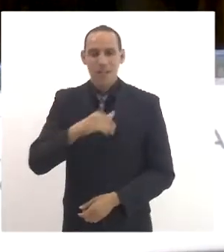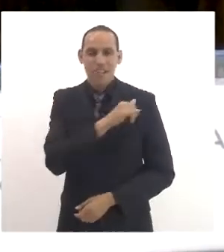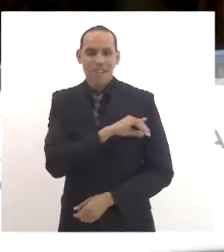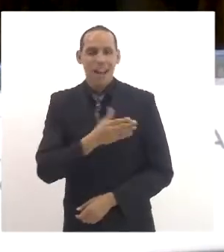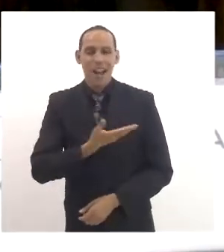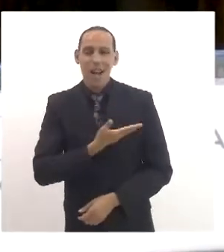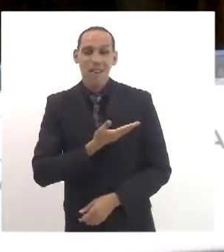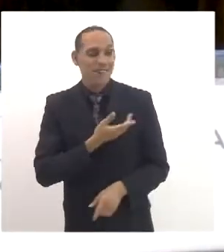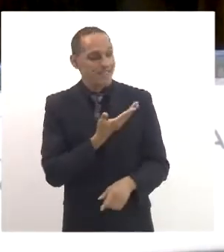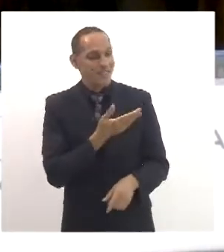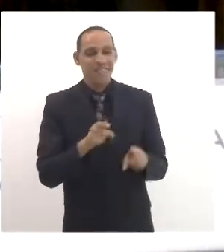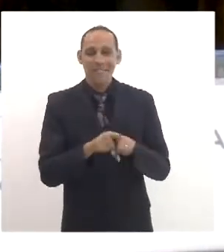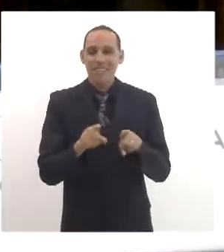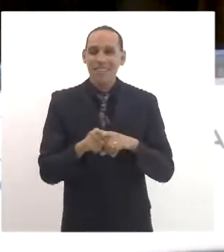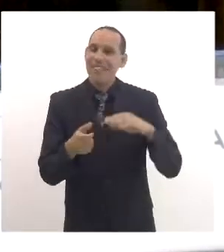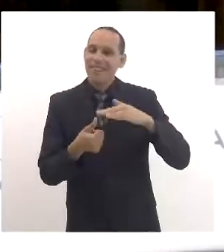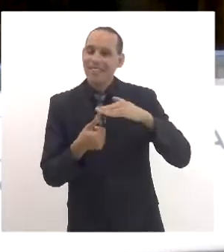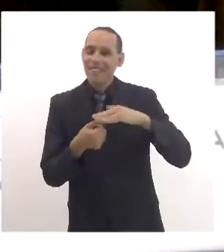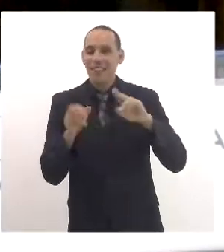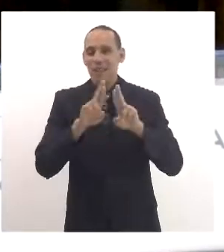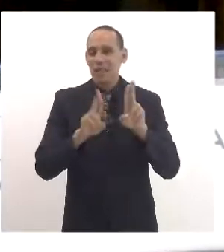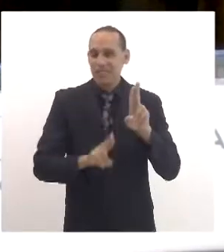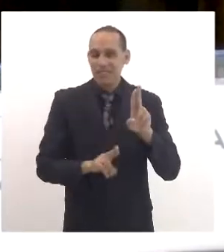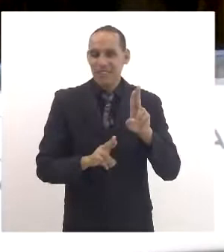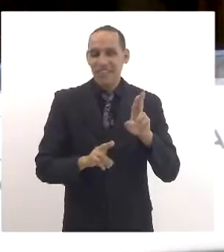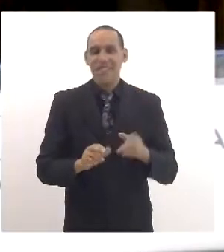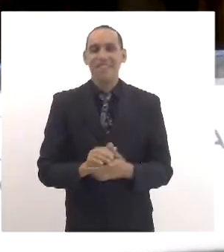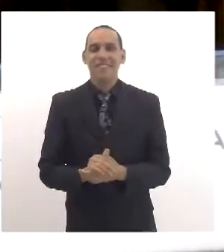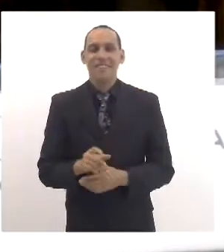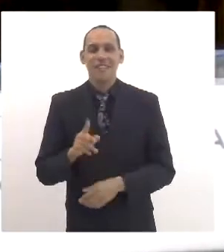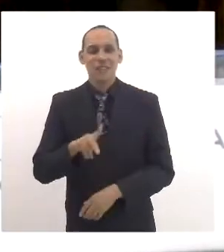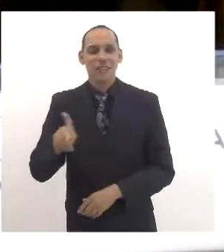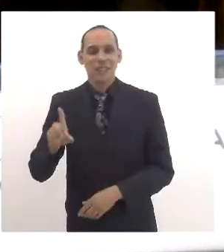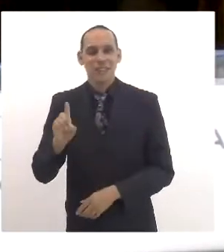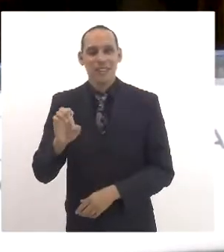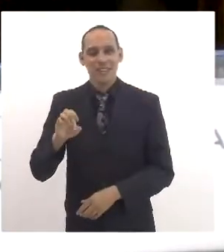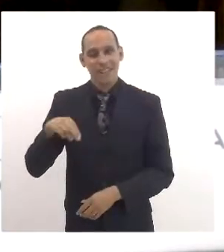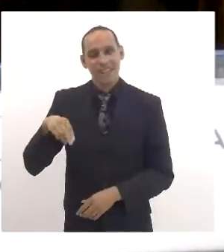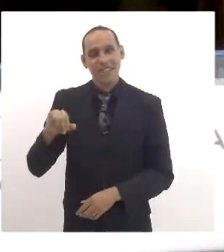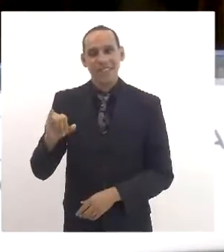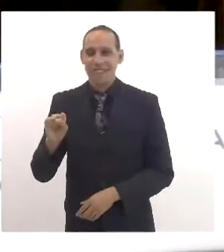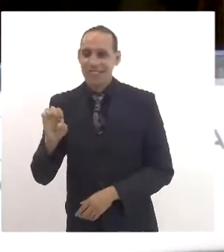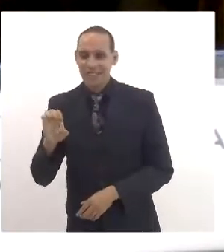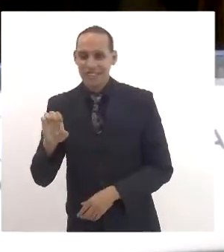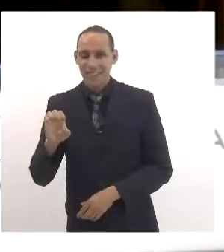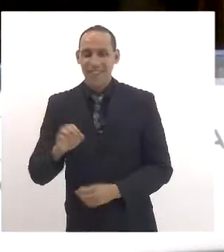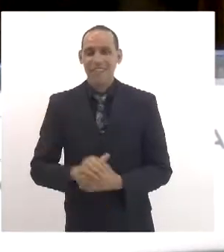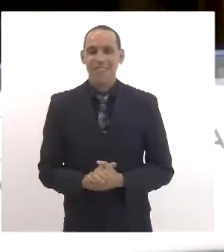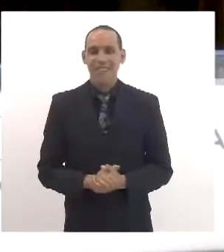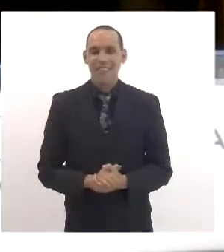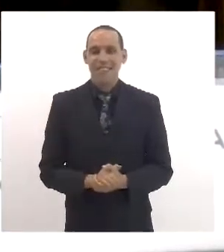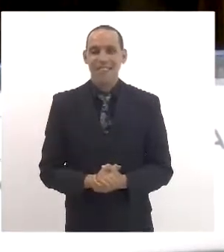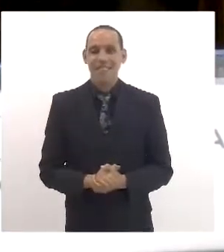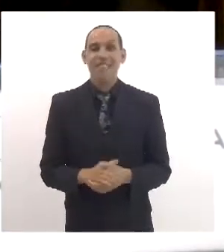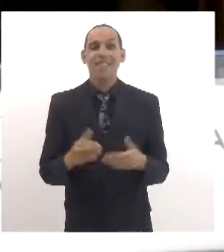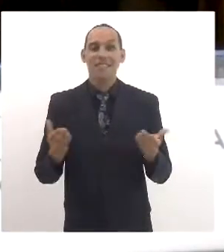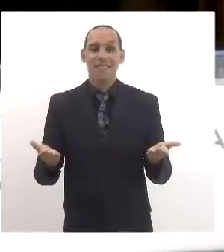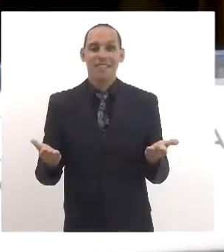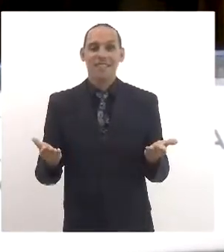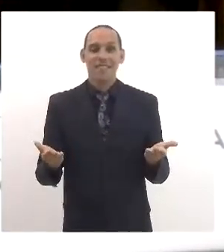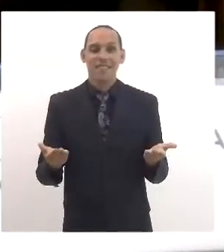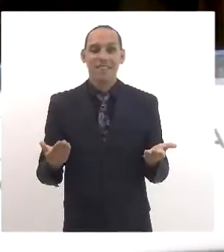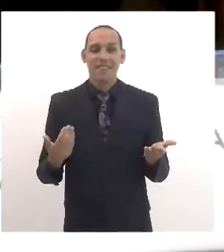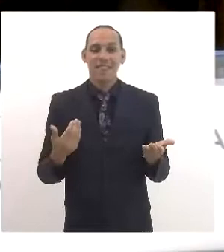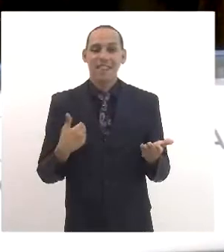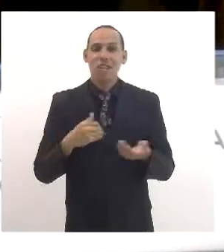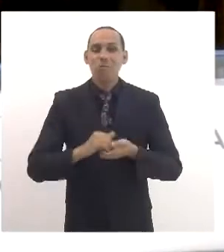amiga, magnífica reitora da UFRJ, professora Denise Pires de Carvalho, e, dessa forma, estender